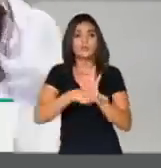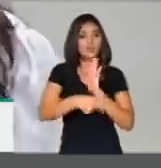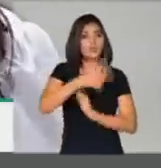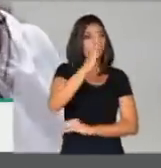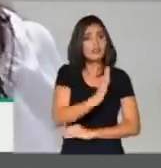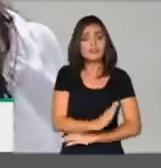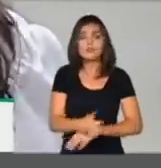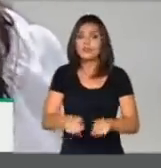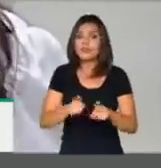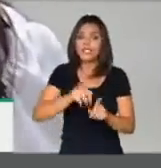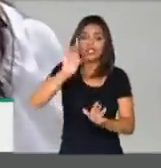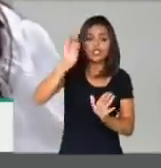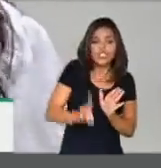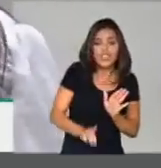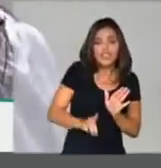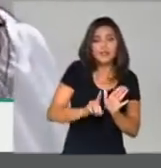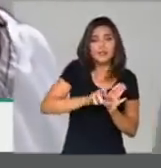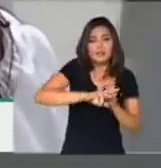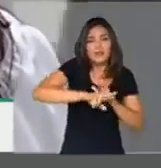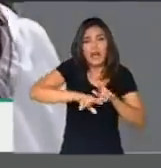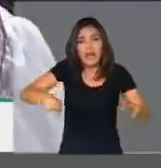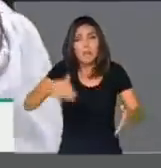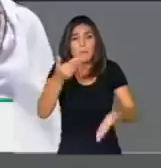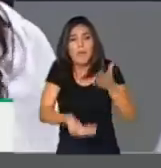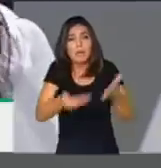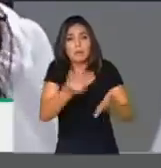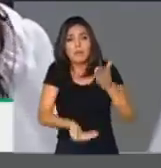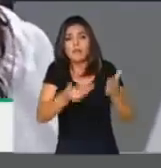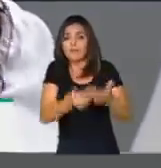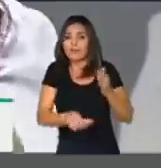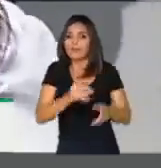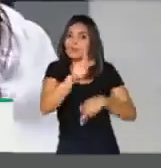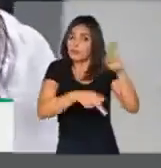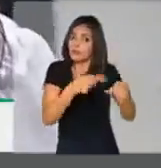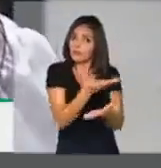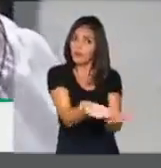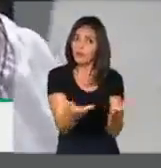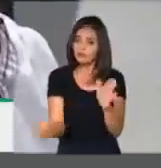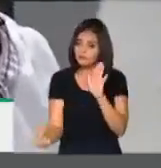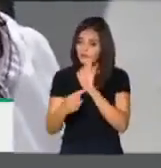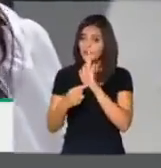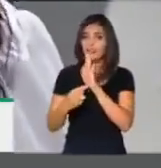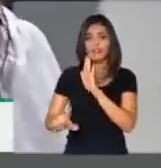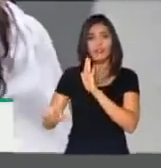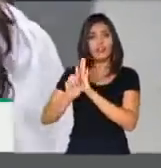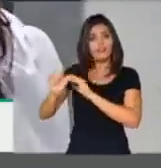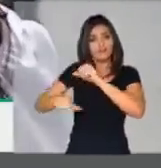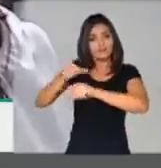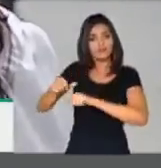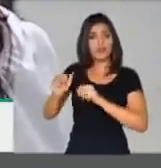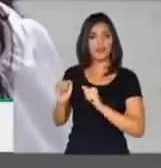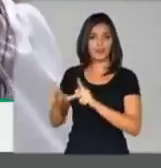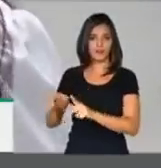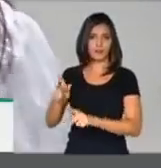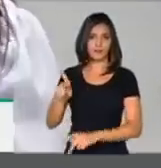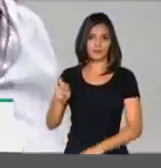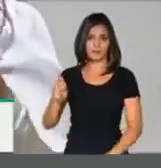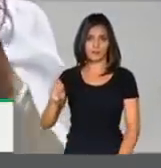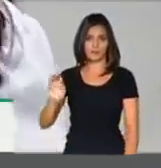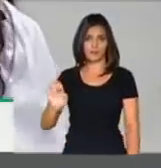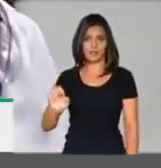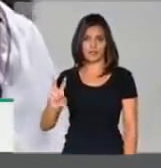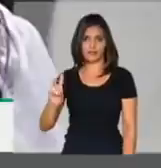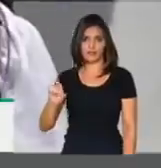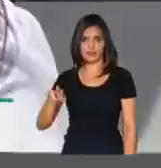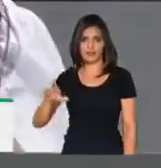infelizmente de perda de direitos do nosso povo materializado nesta reforma da Previdência e, acima de tudo, a defesa